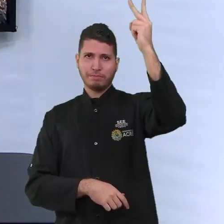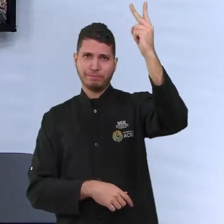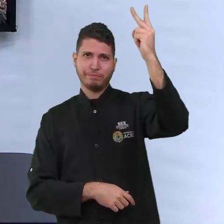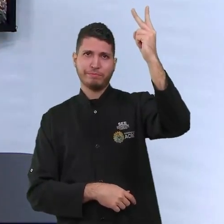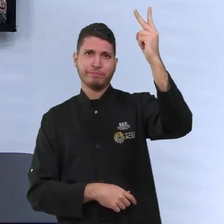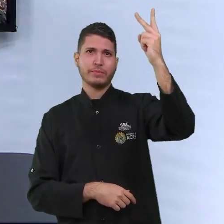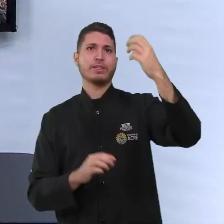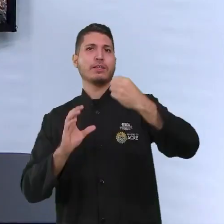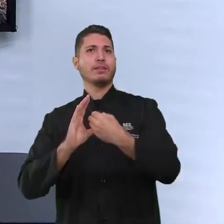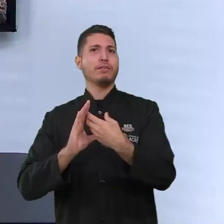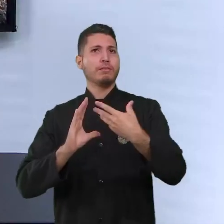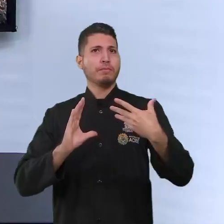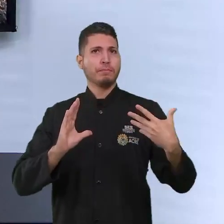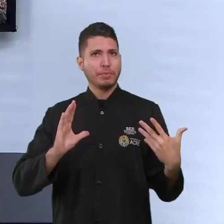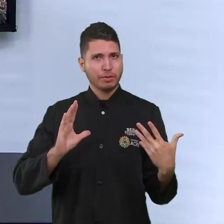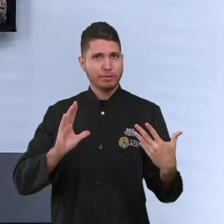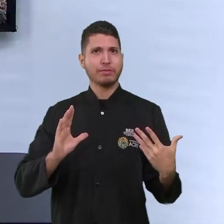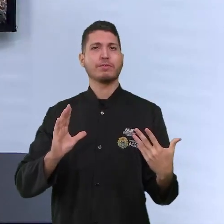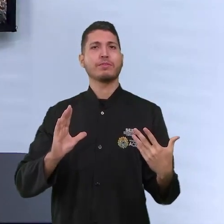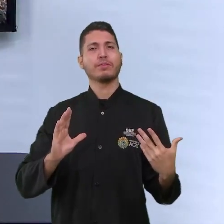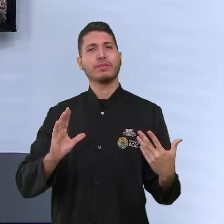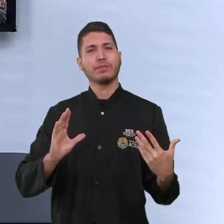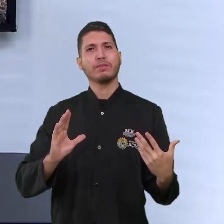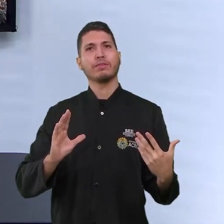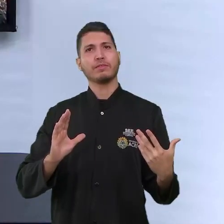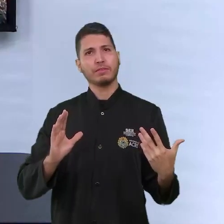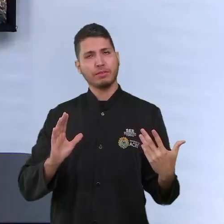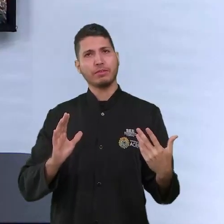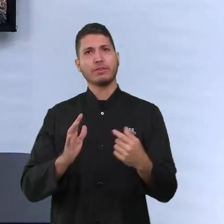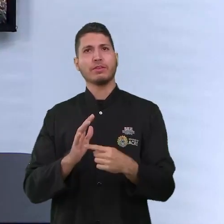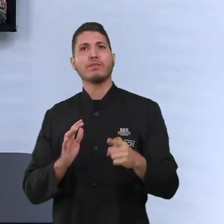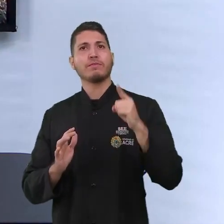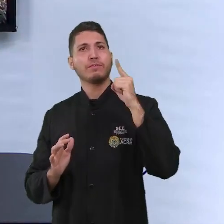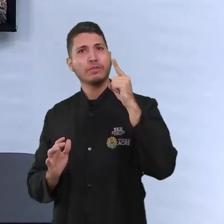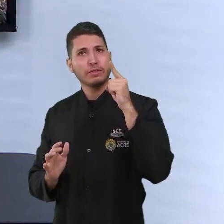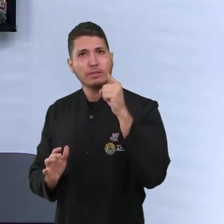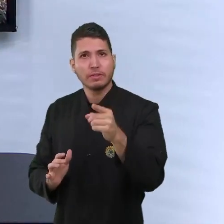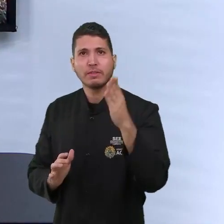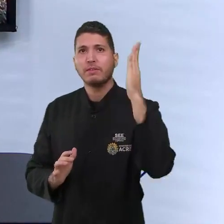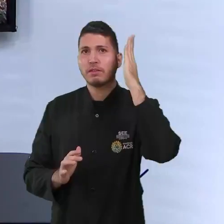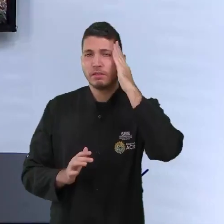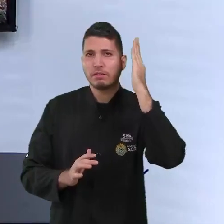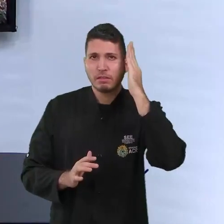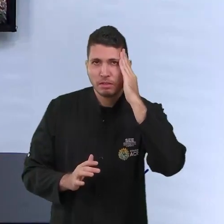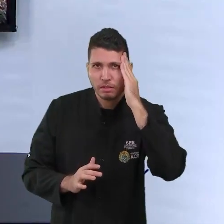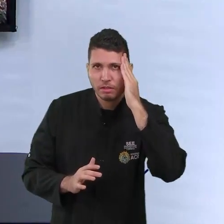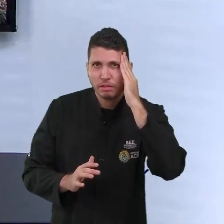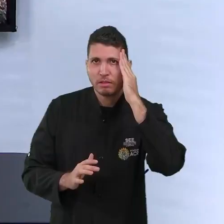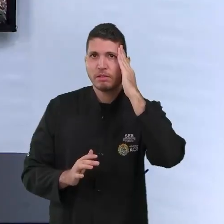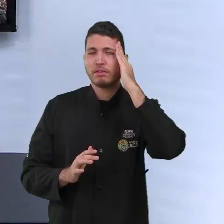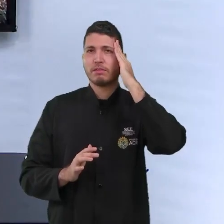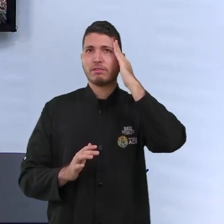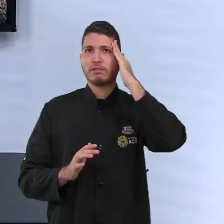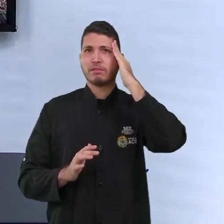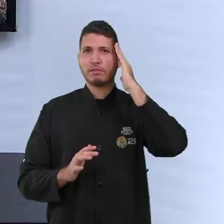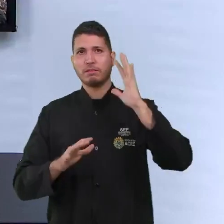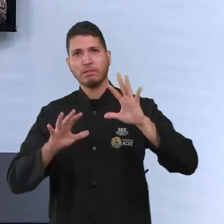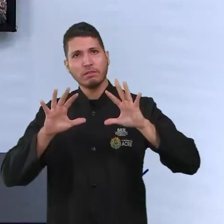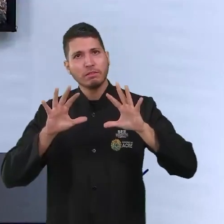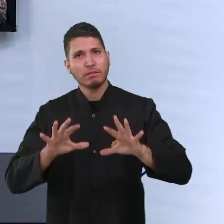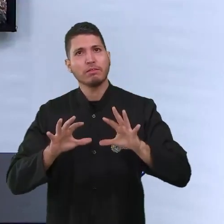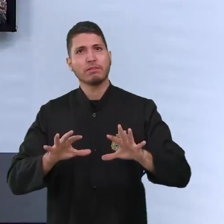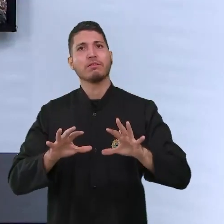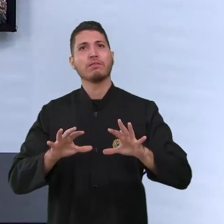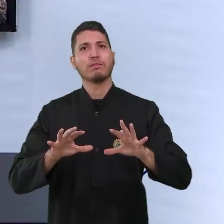uma característica bem importante que eu preciso destacar dentro desses países é basicamente isso, olha só. Eles